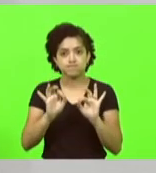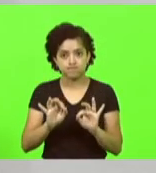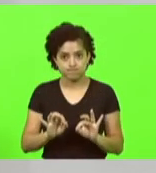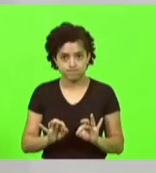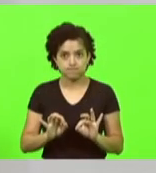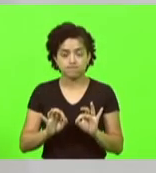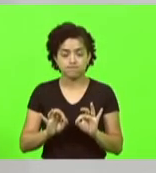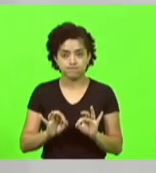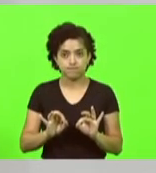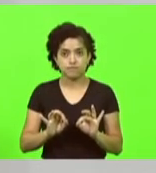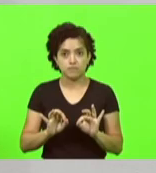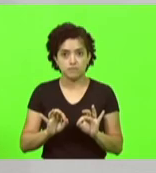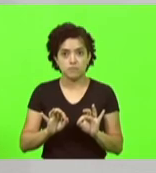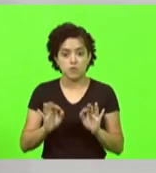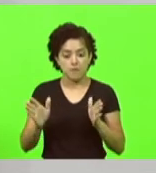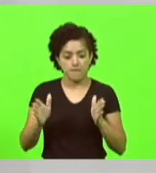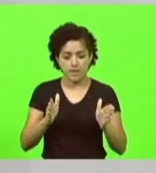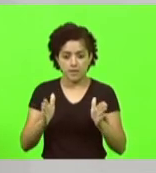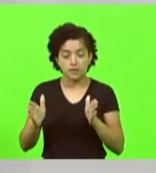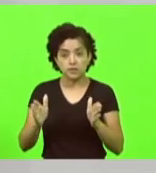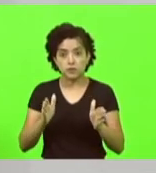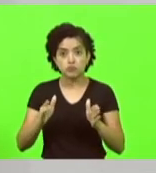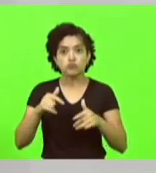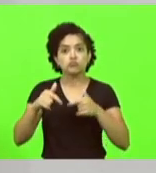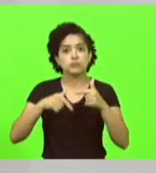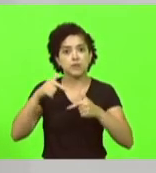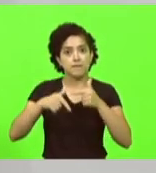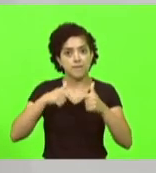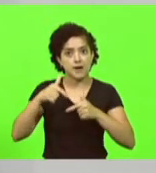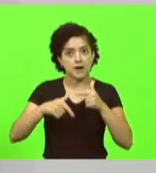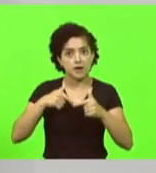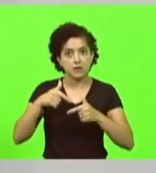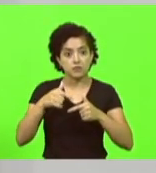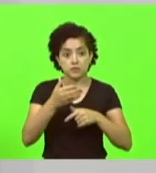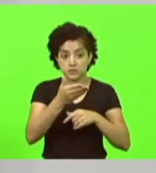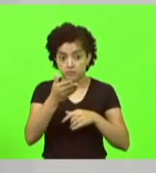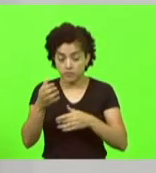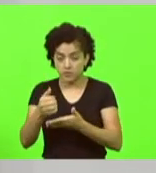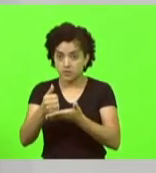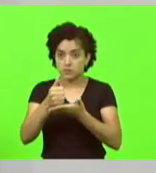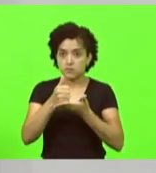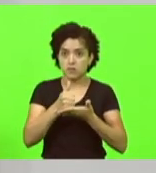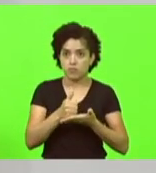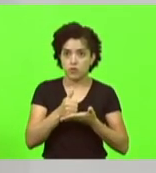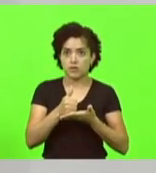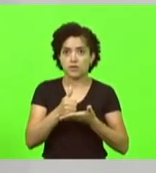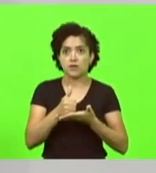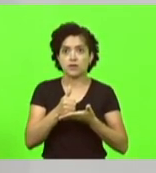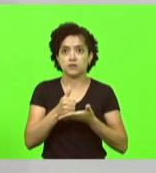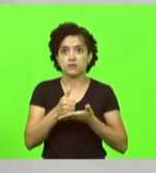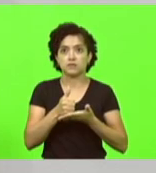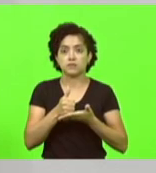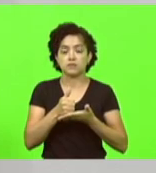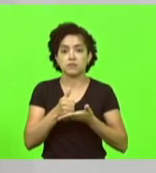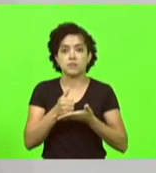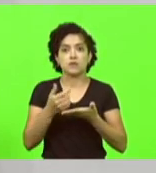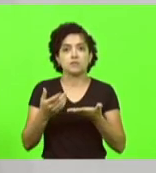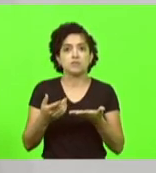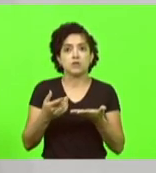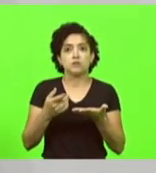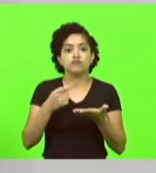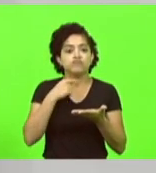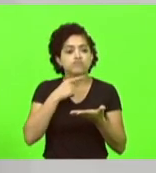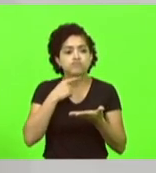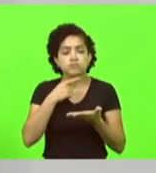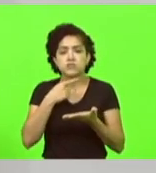conseguir fazer um bom mandato se vocês estiverem junto comigo. Nada conseguirei fazer se não tiver